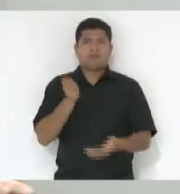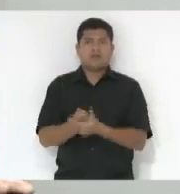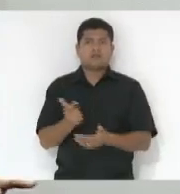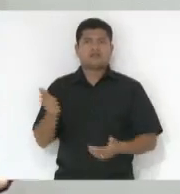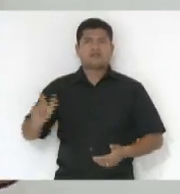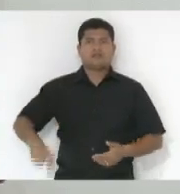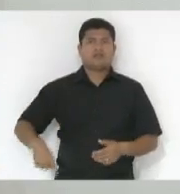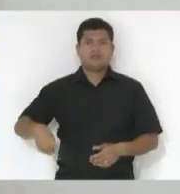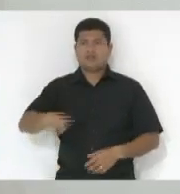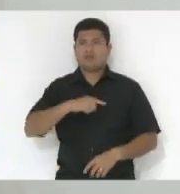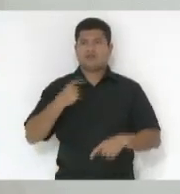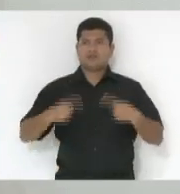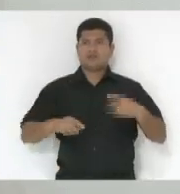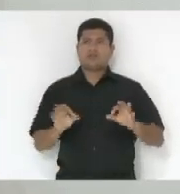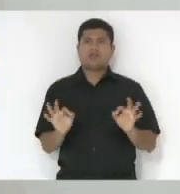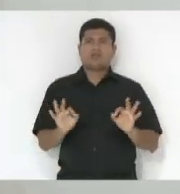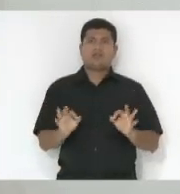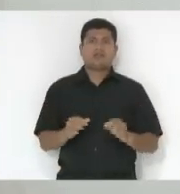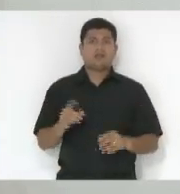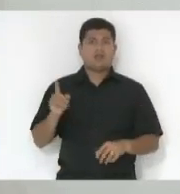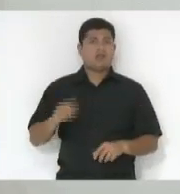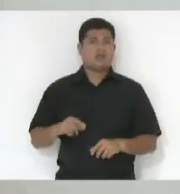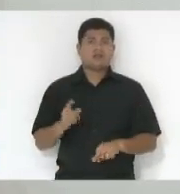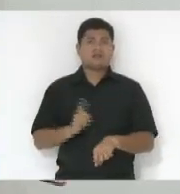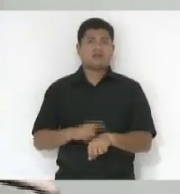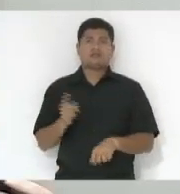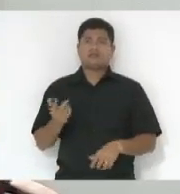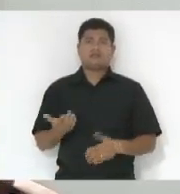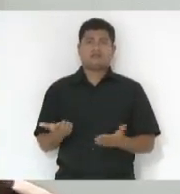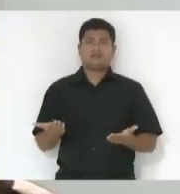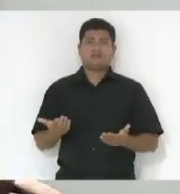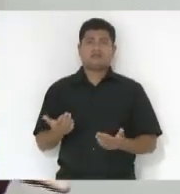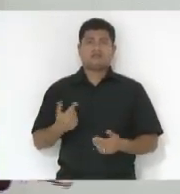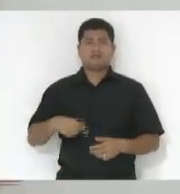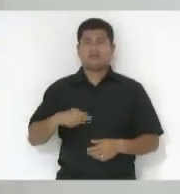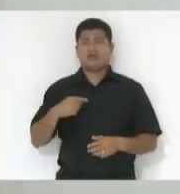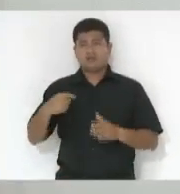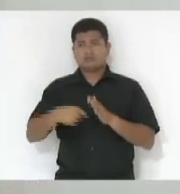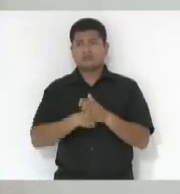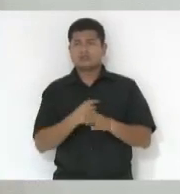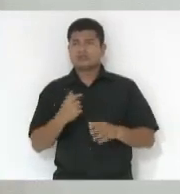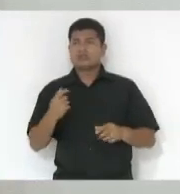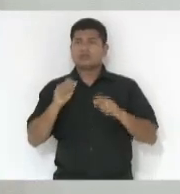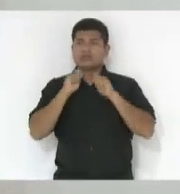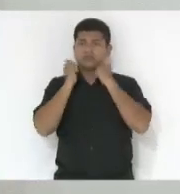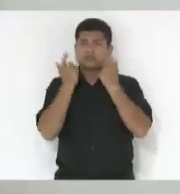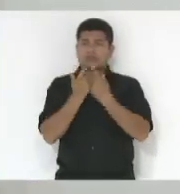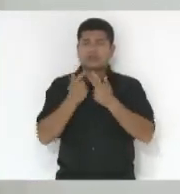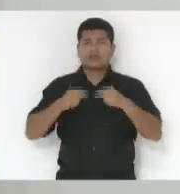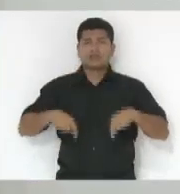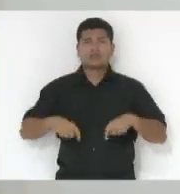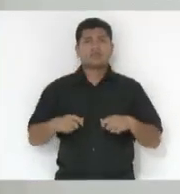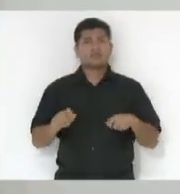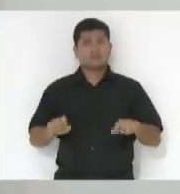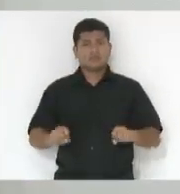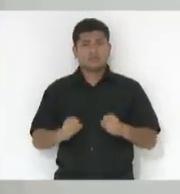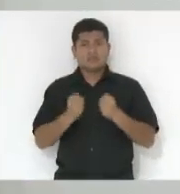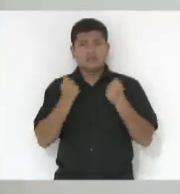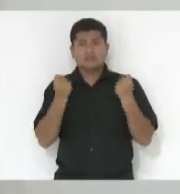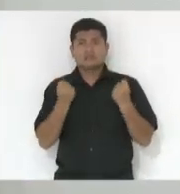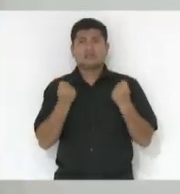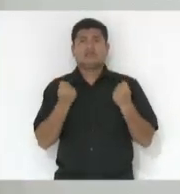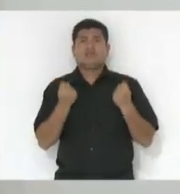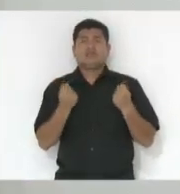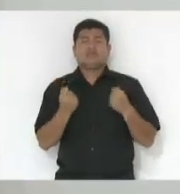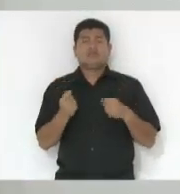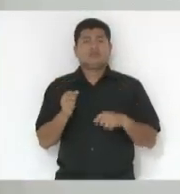nada. É automático. Essa casa que tem que se perguntar. Essa casa tem que defender o bolso do